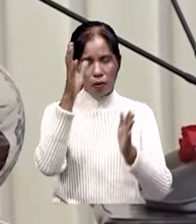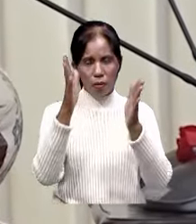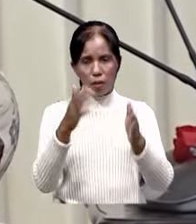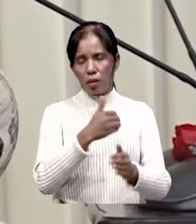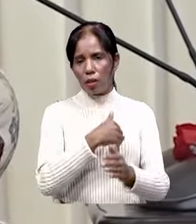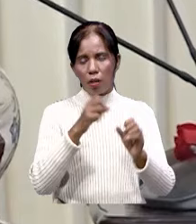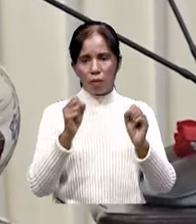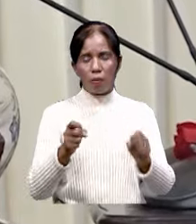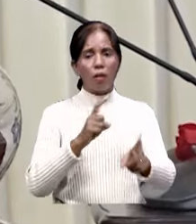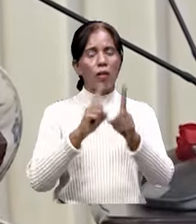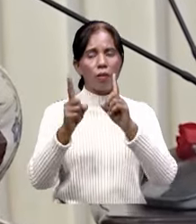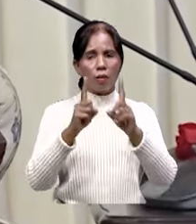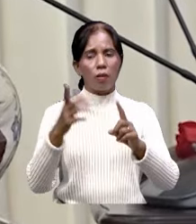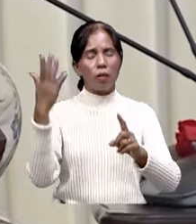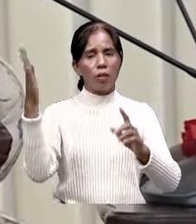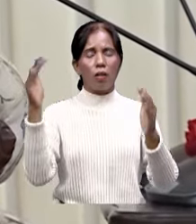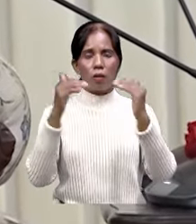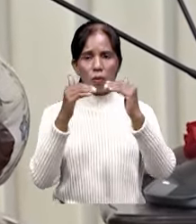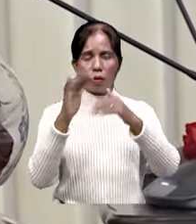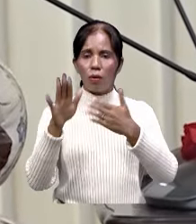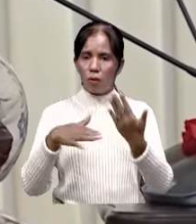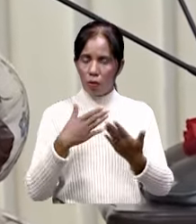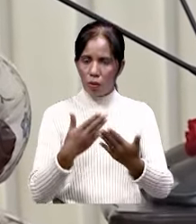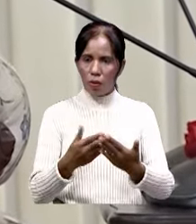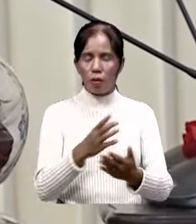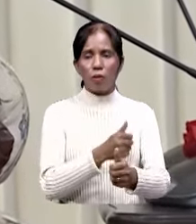pele halo intervenção e a cimeira sira onde